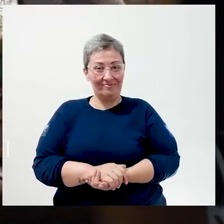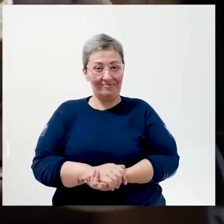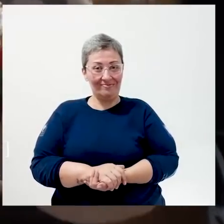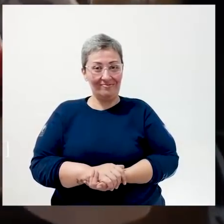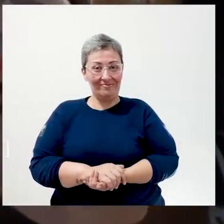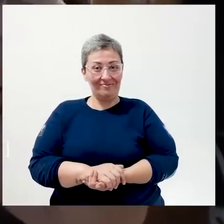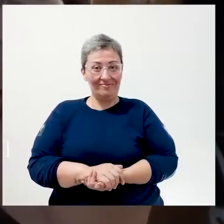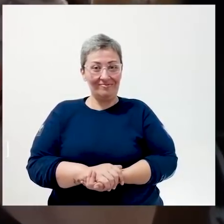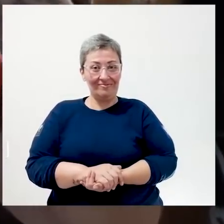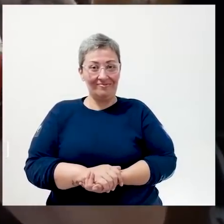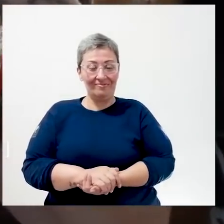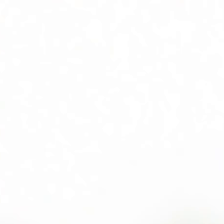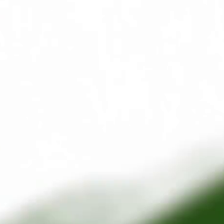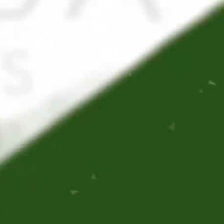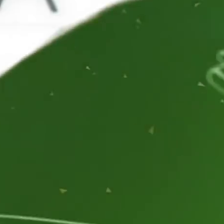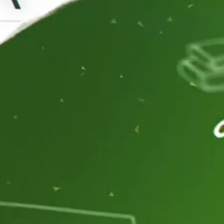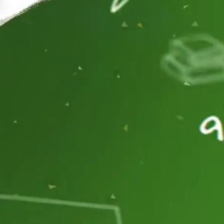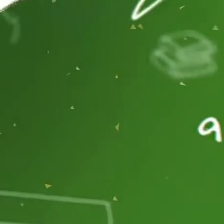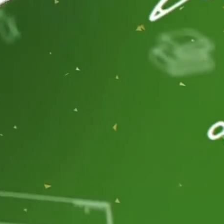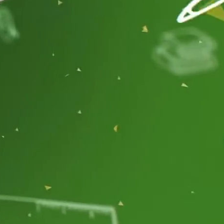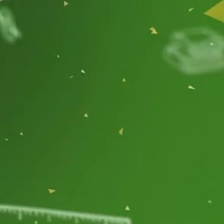vê!